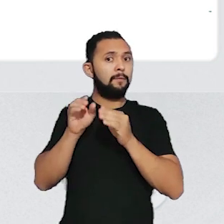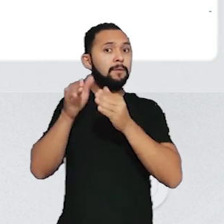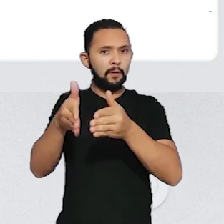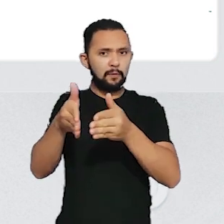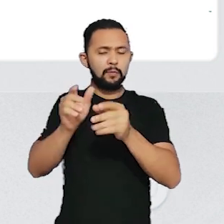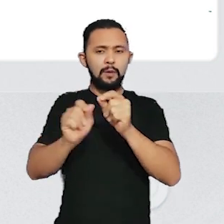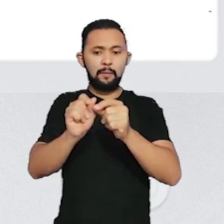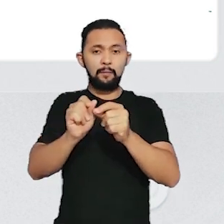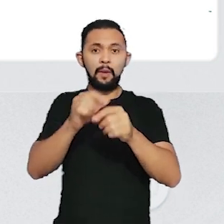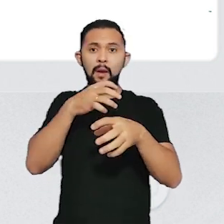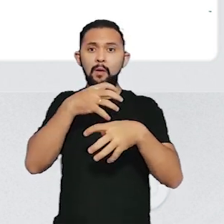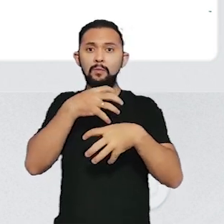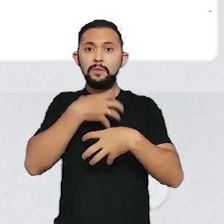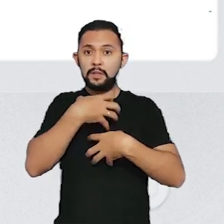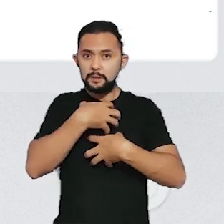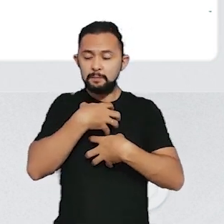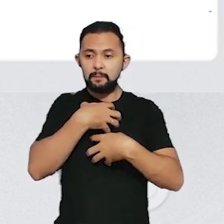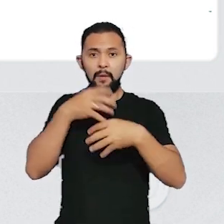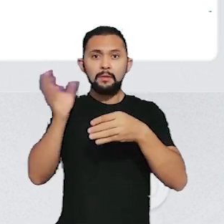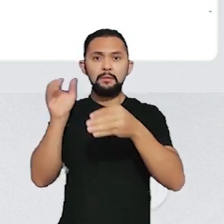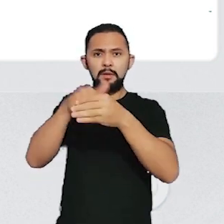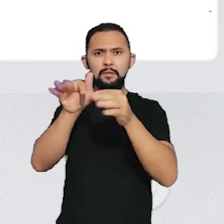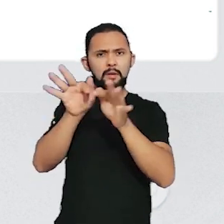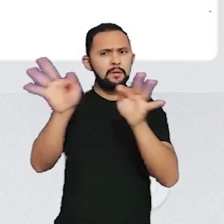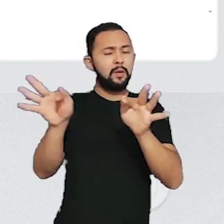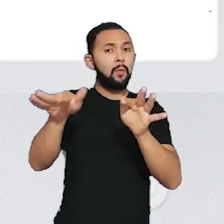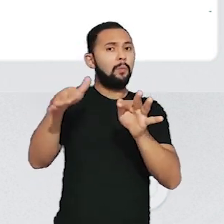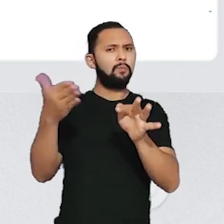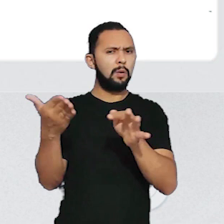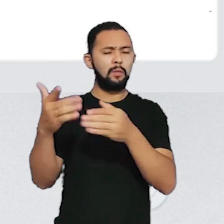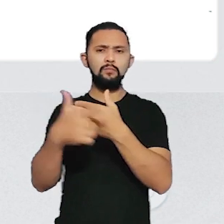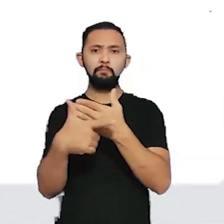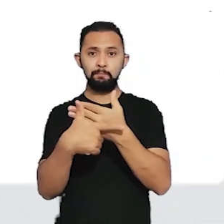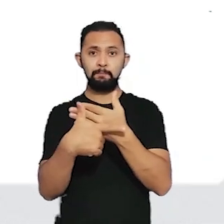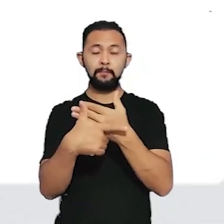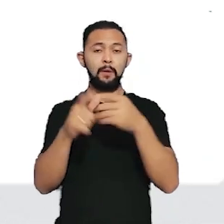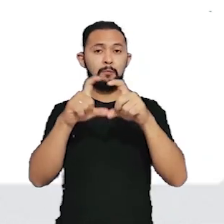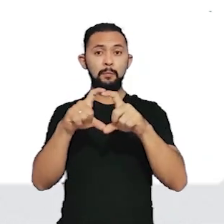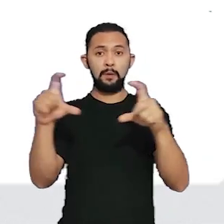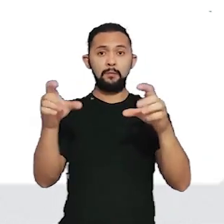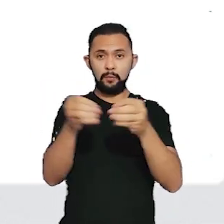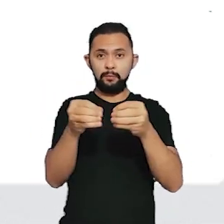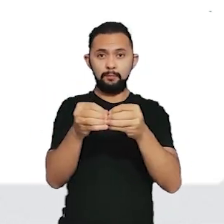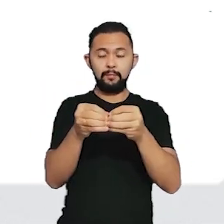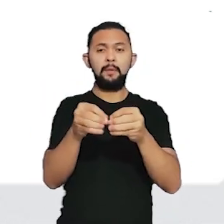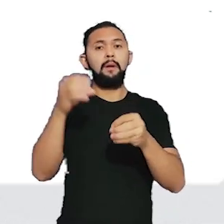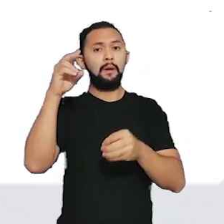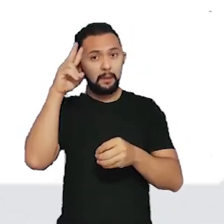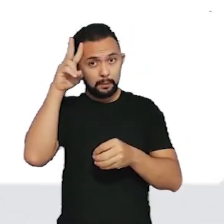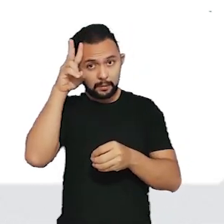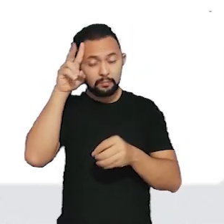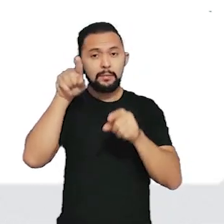ao sentido que essa oração vai ter dentro da oração, do período composto. E lembrando aí que